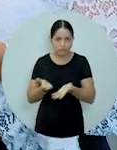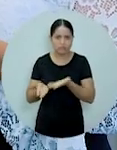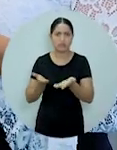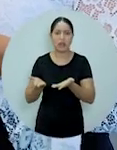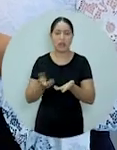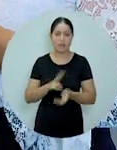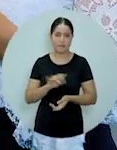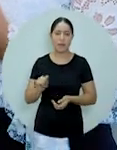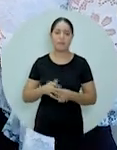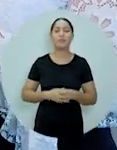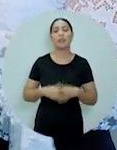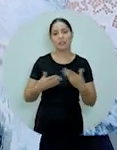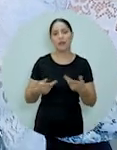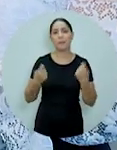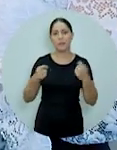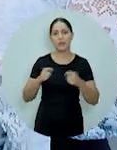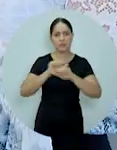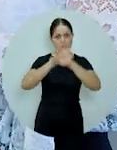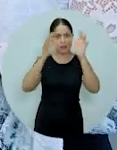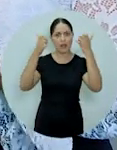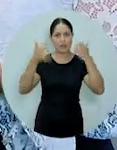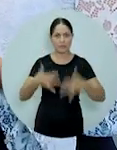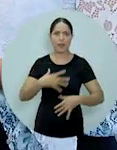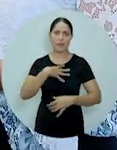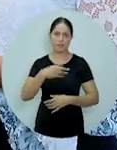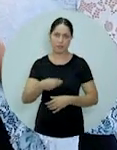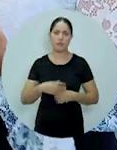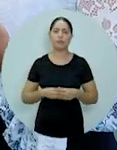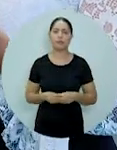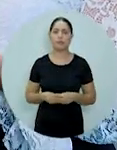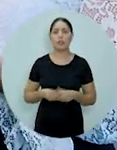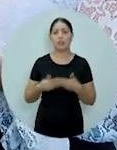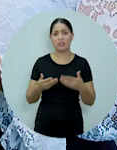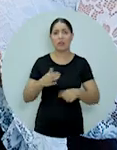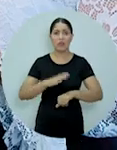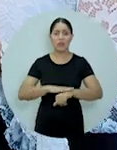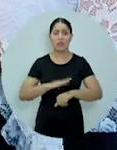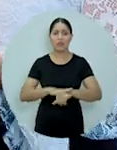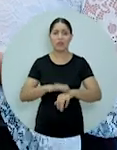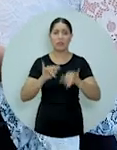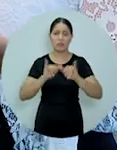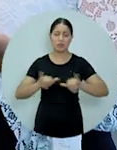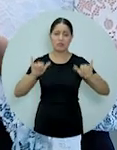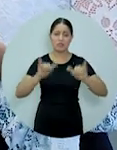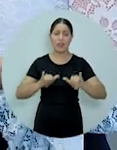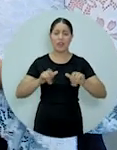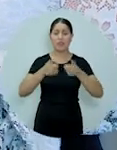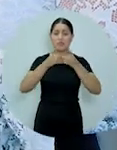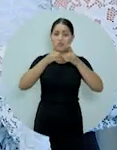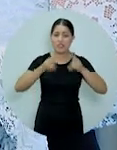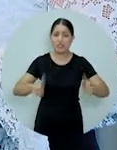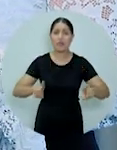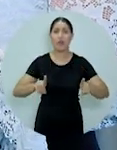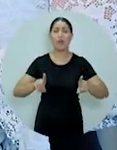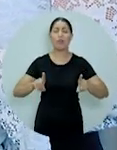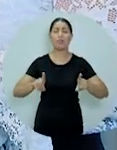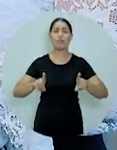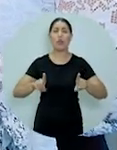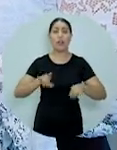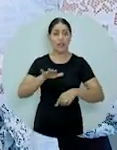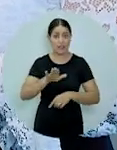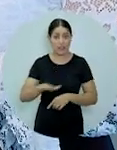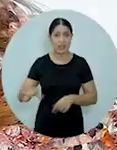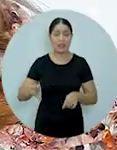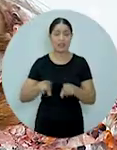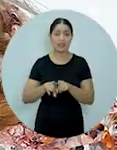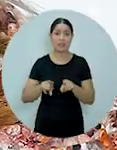como um casal. E é isso que precisa ser passado para essas crianças. Eu normalmente aconselho que quando a gente está num processo de